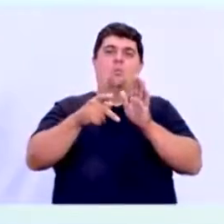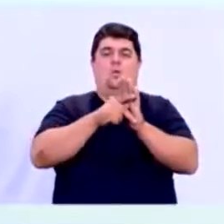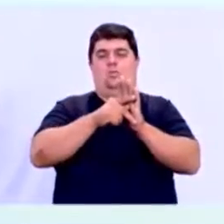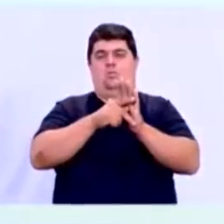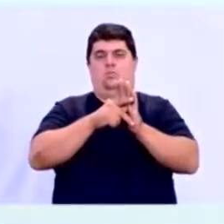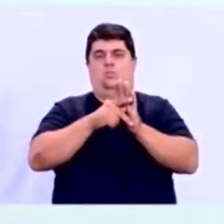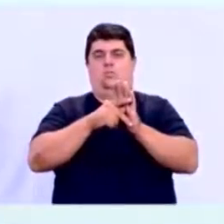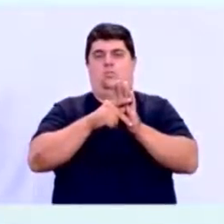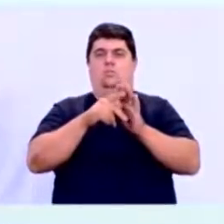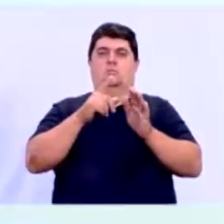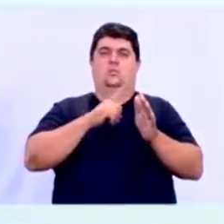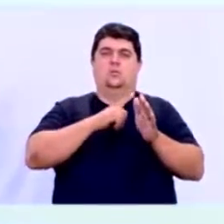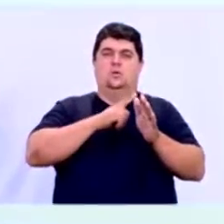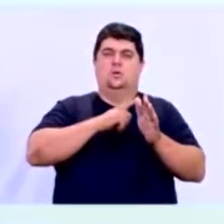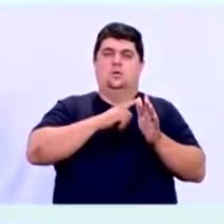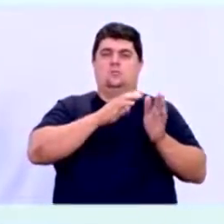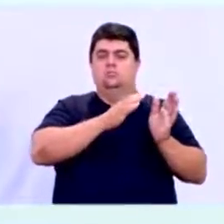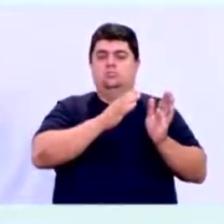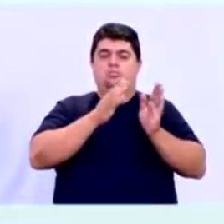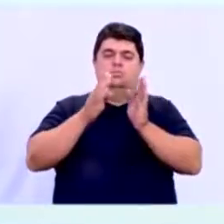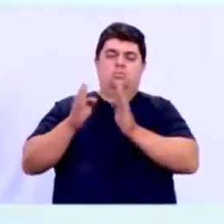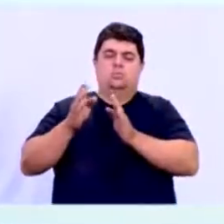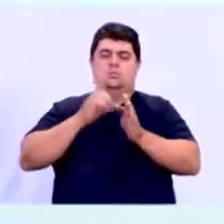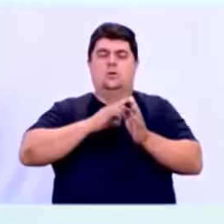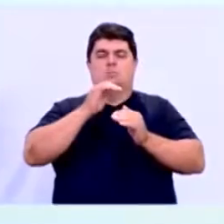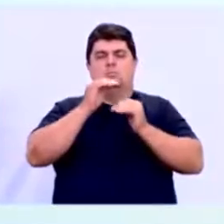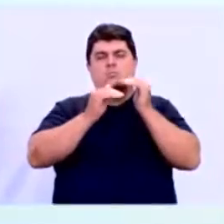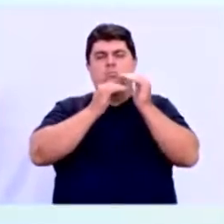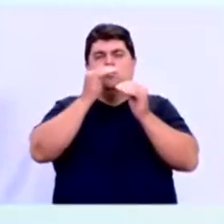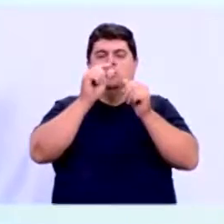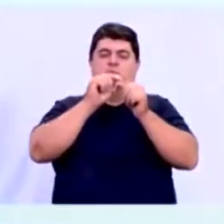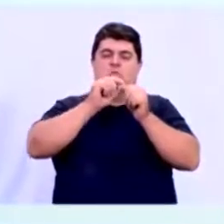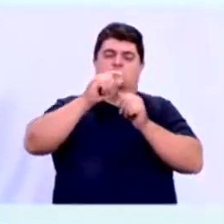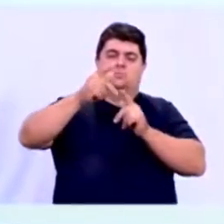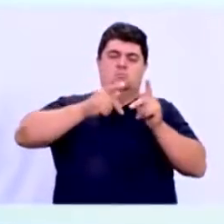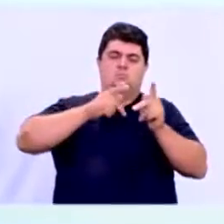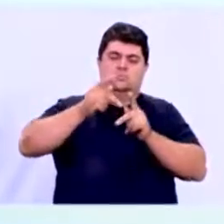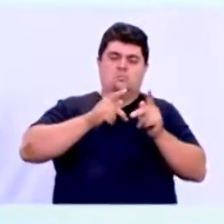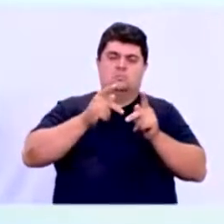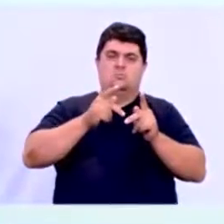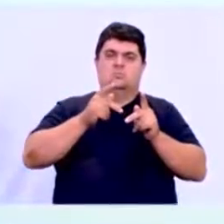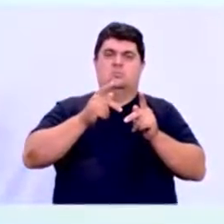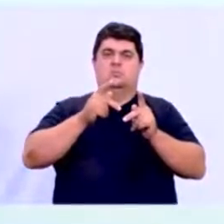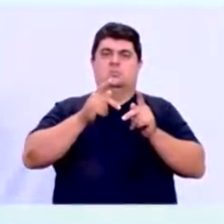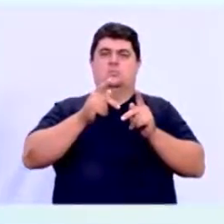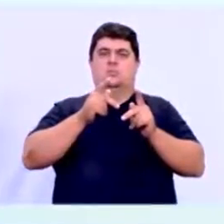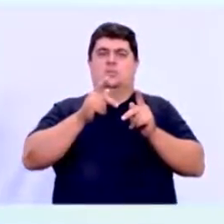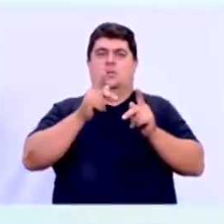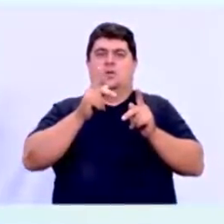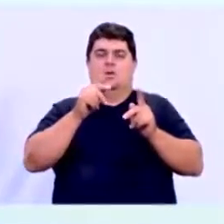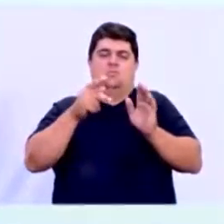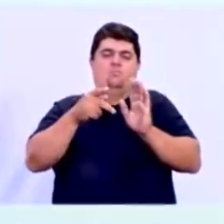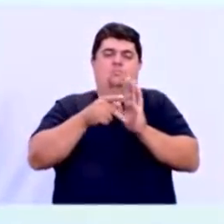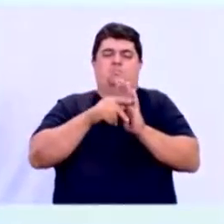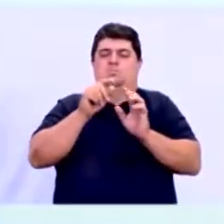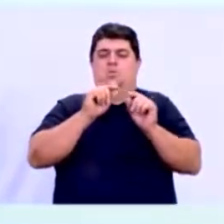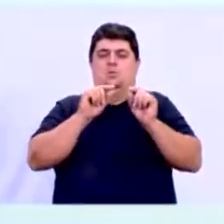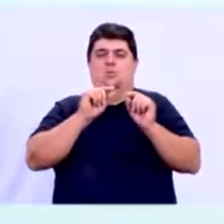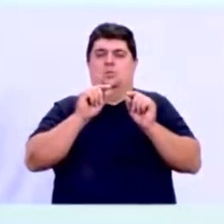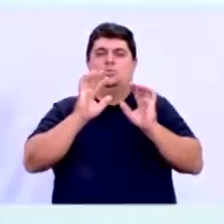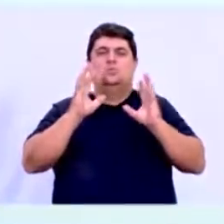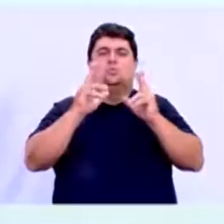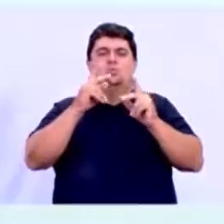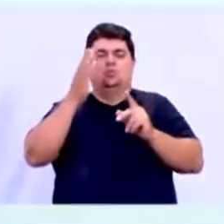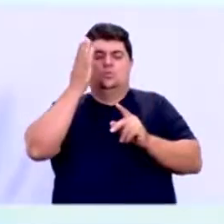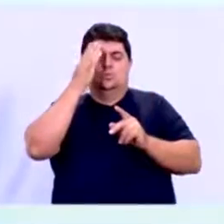Então, a gente coloca que são desenvolver um plano, e a gente coloca um plano de forma que ele seja visível,